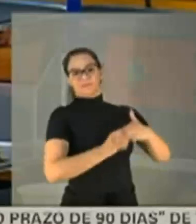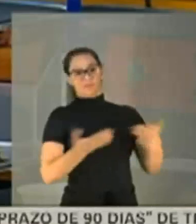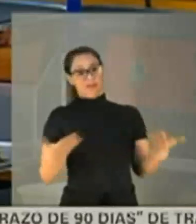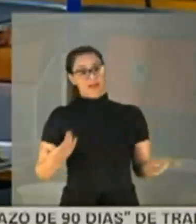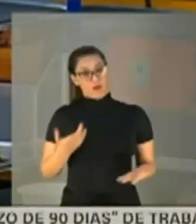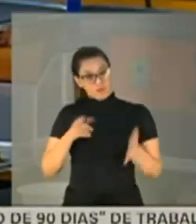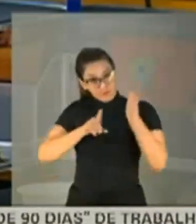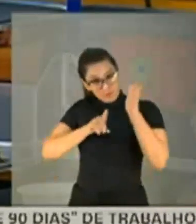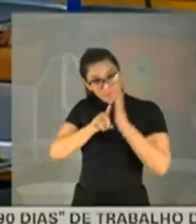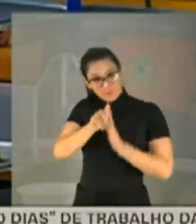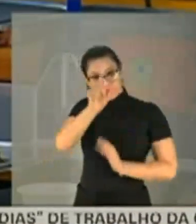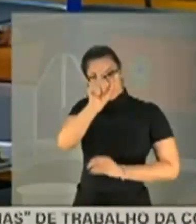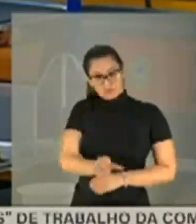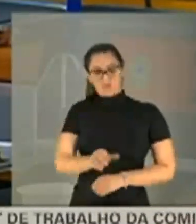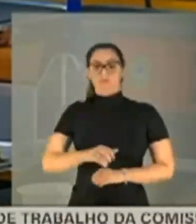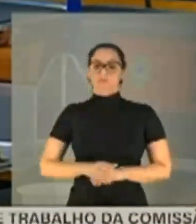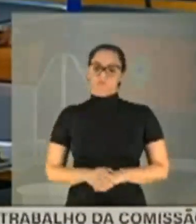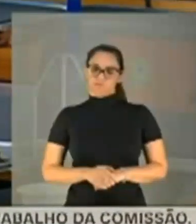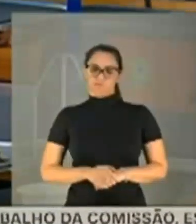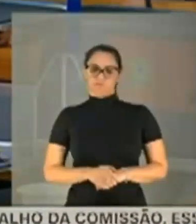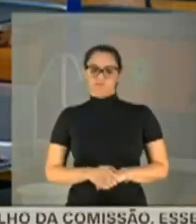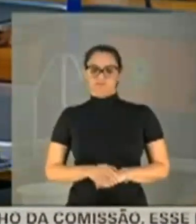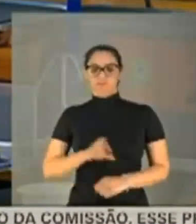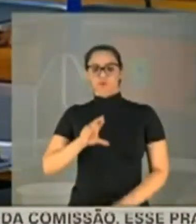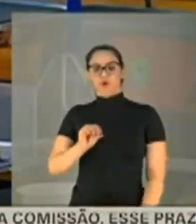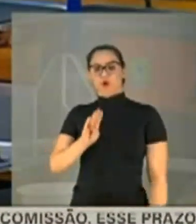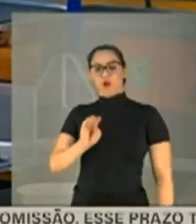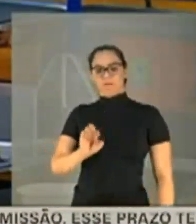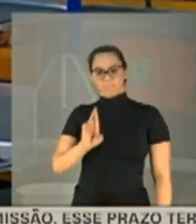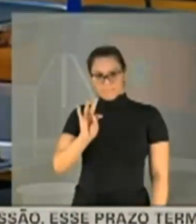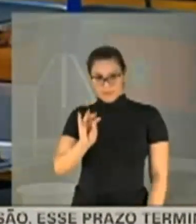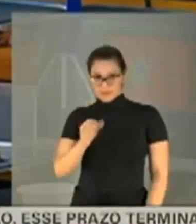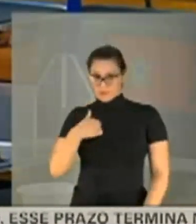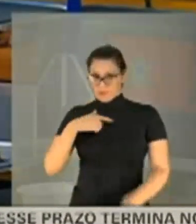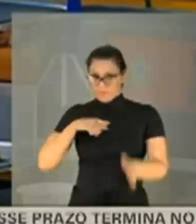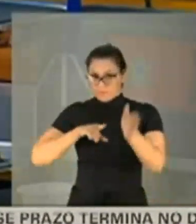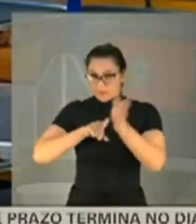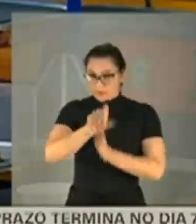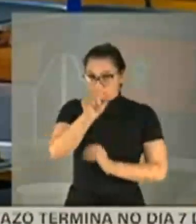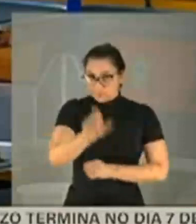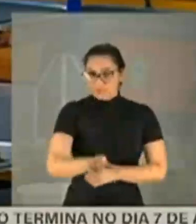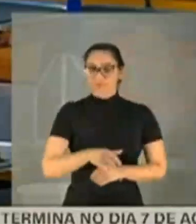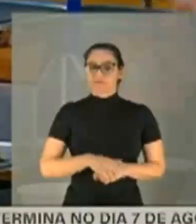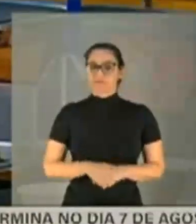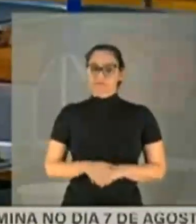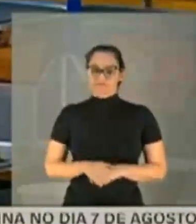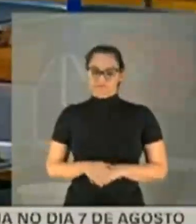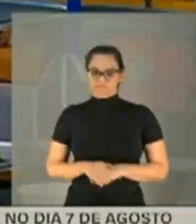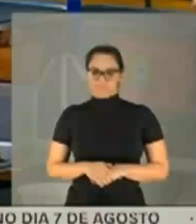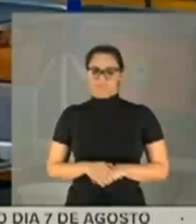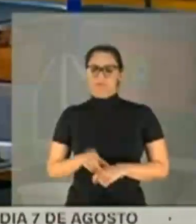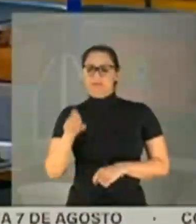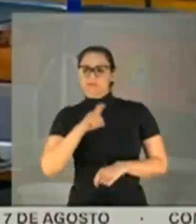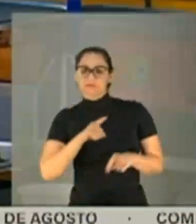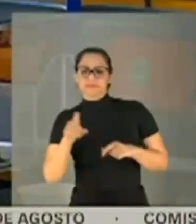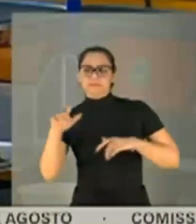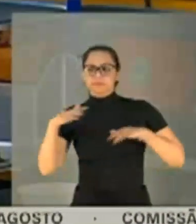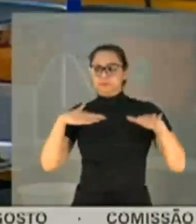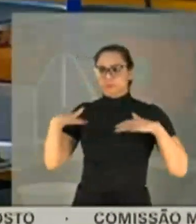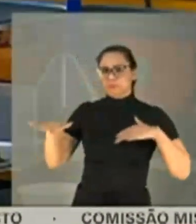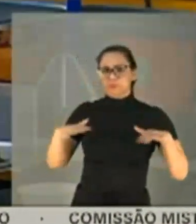que eu lhe faço, senhor Roberto Dias, com toda essa